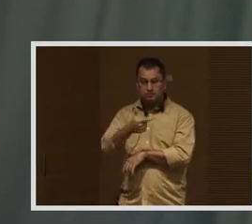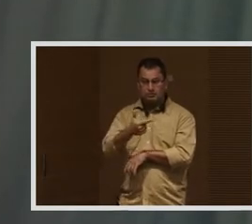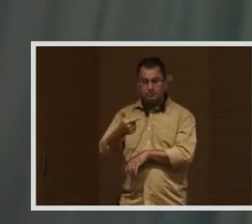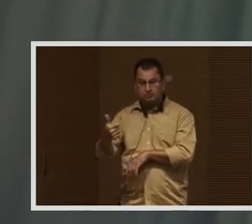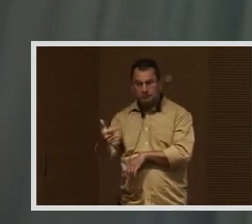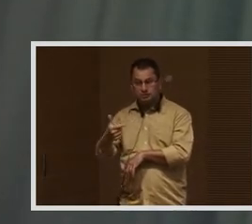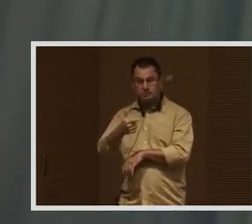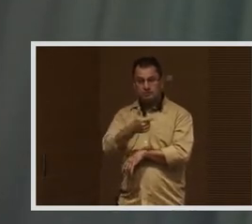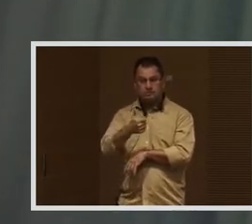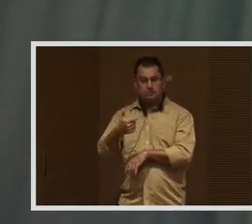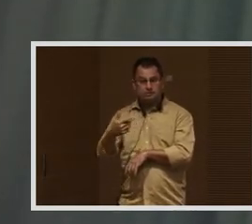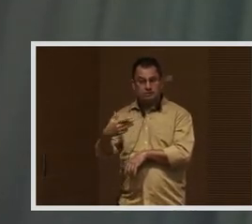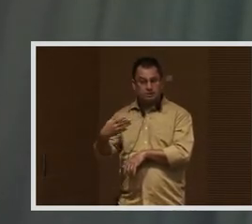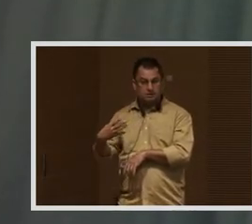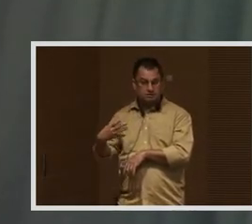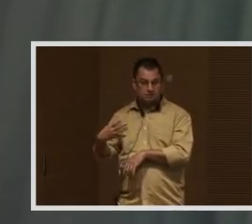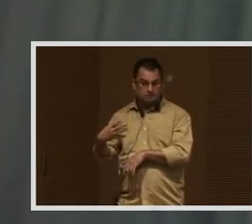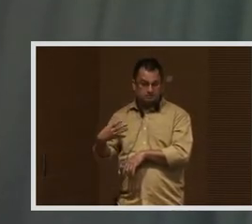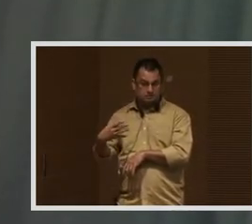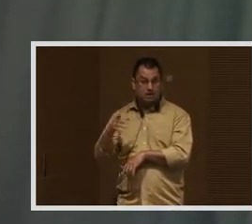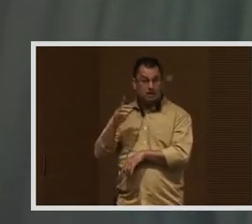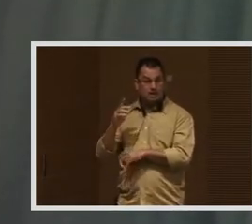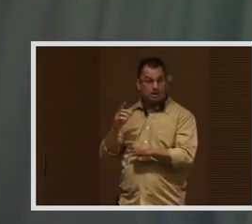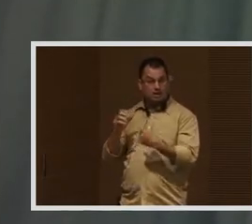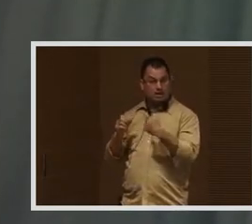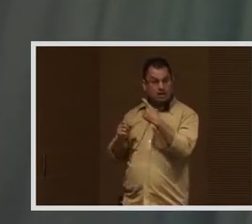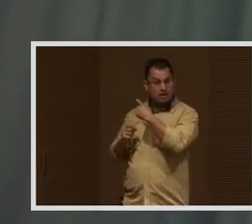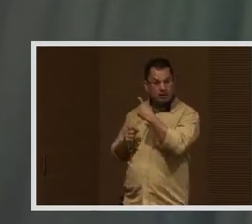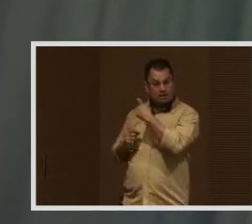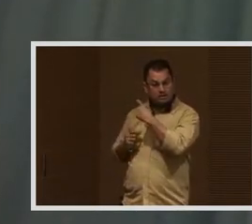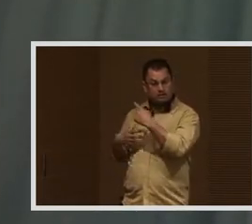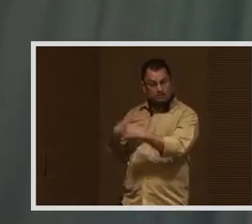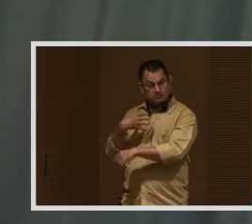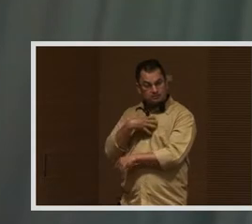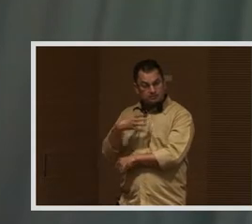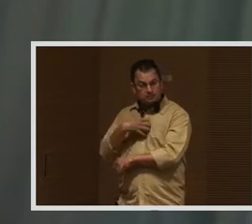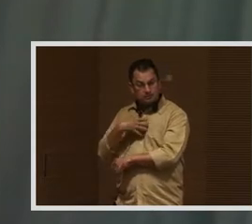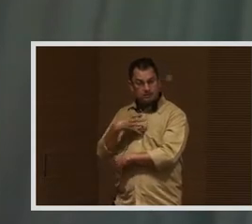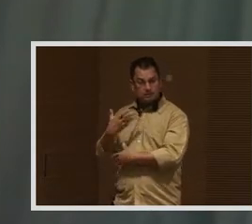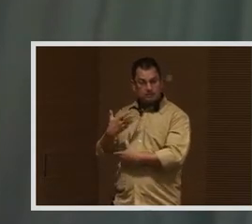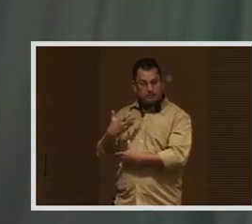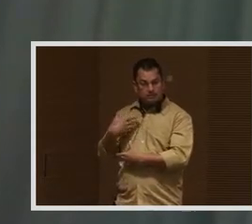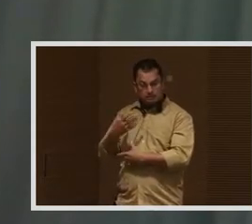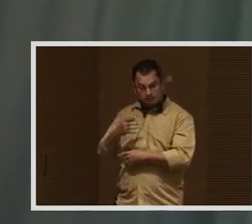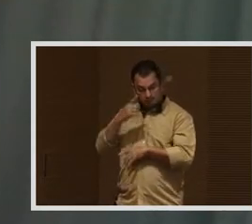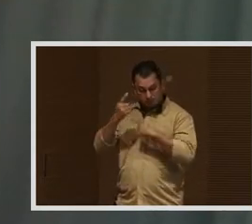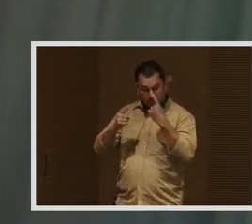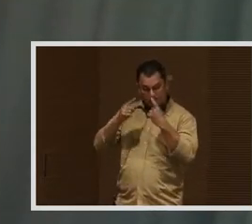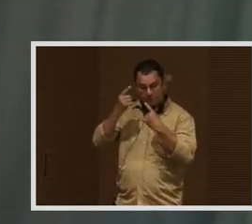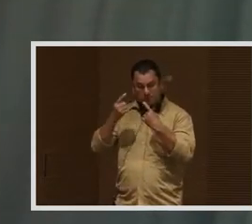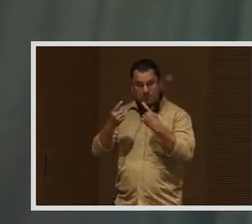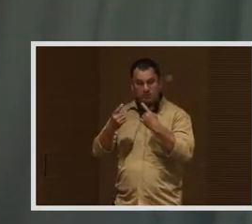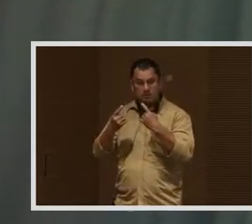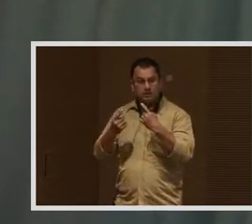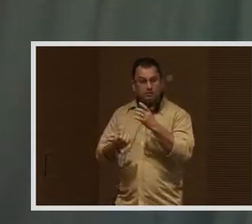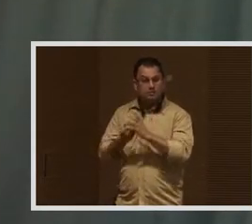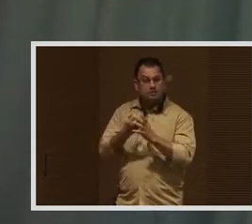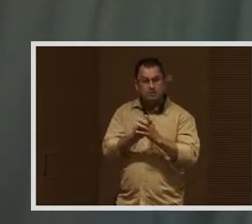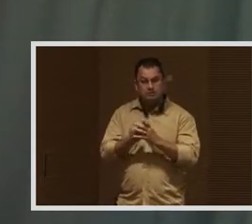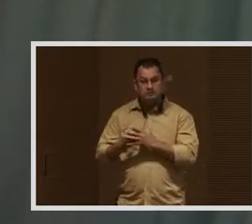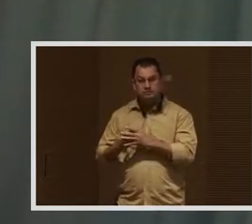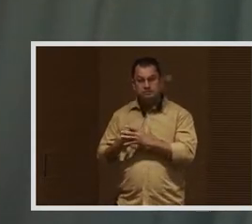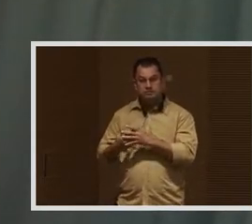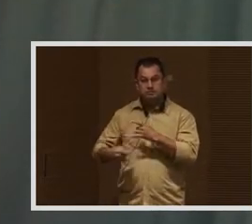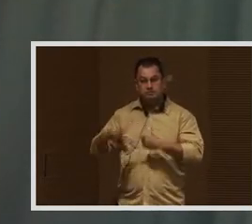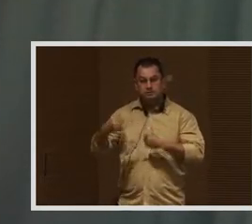para 2014. Lá, quando nos sentimos pulsando, criando políticas públicas, inventando as formas de